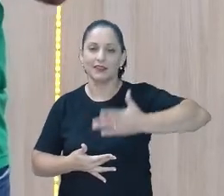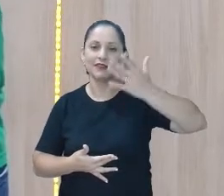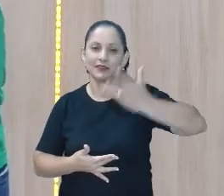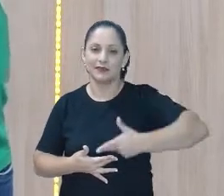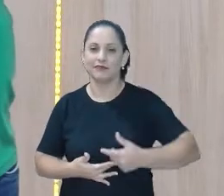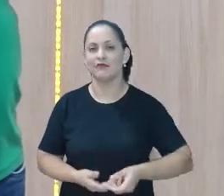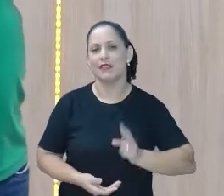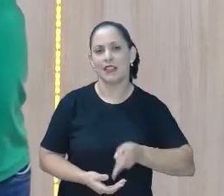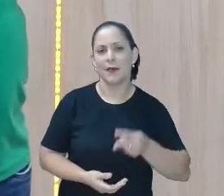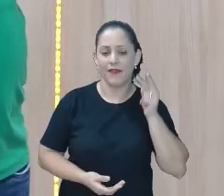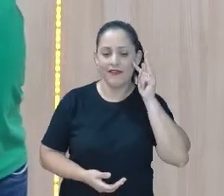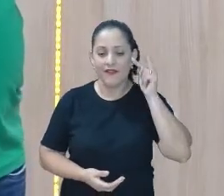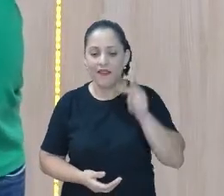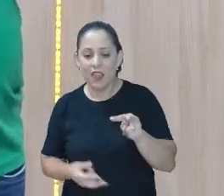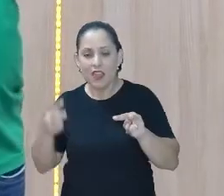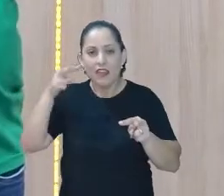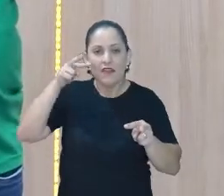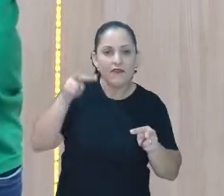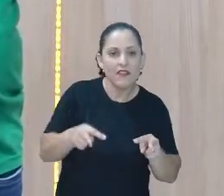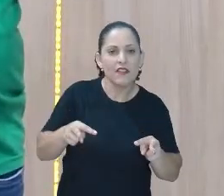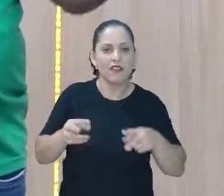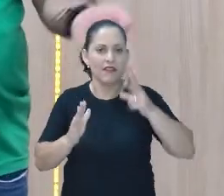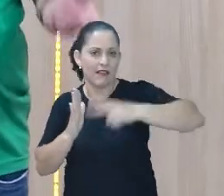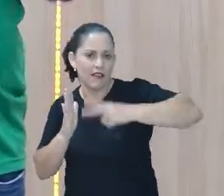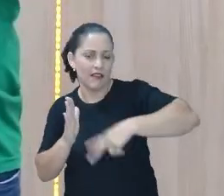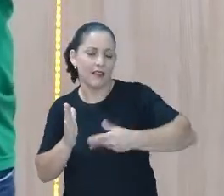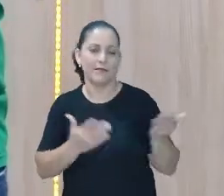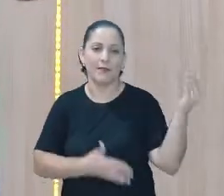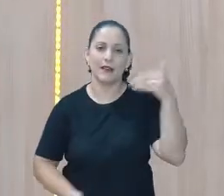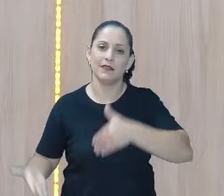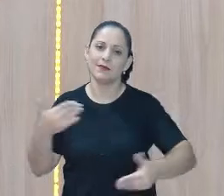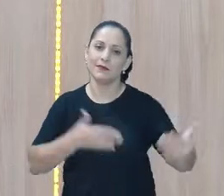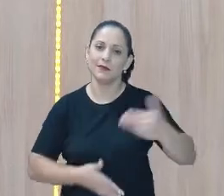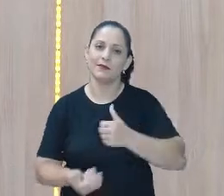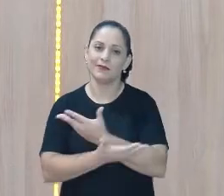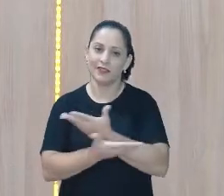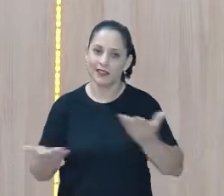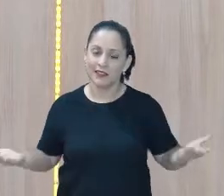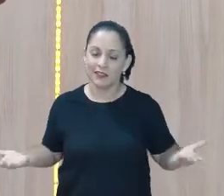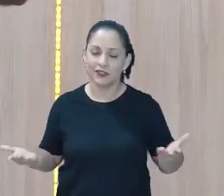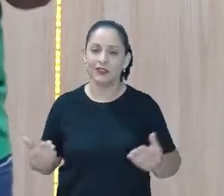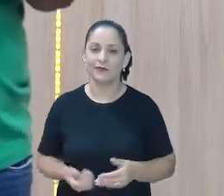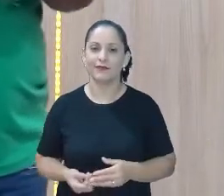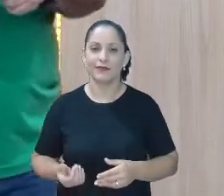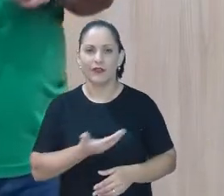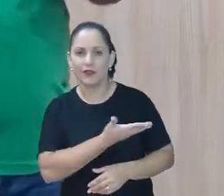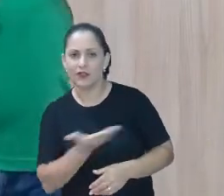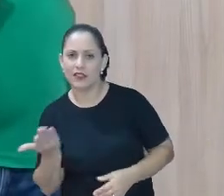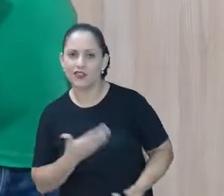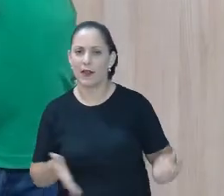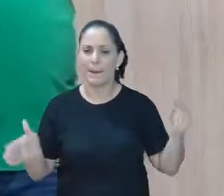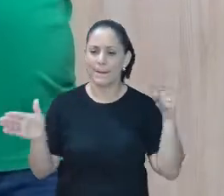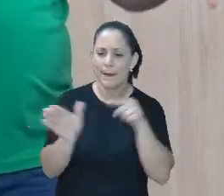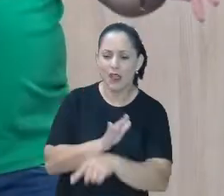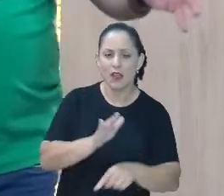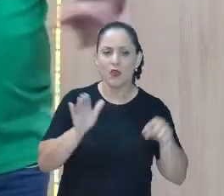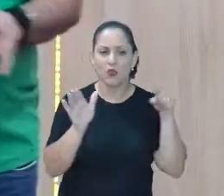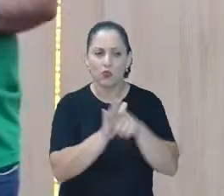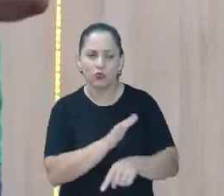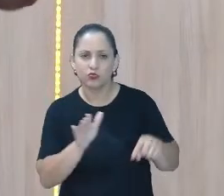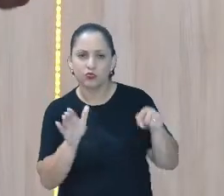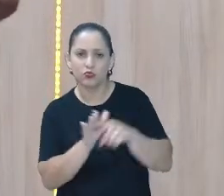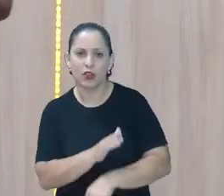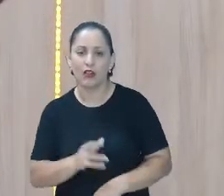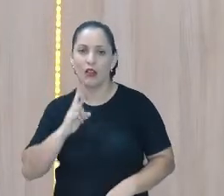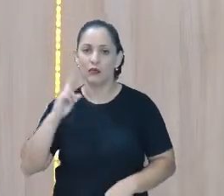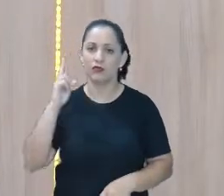forte. Comentários de vocês, interagindo com vocês, e na medida que vocês vão fazendo perguntas, ou ela responde na